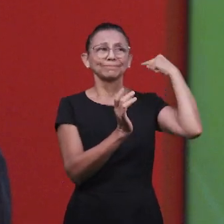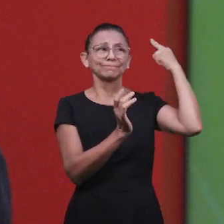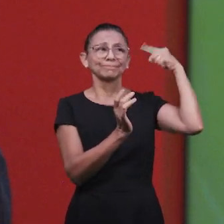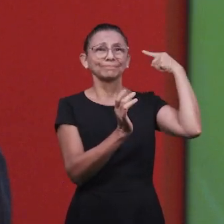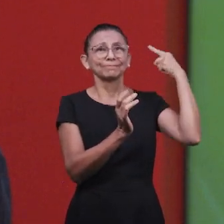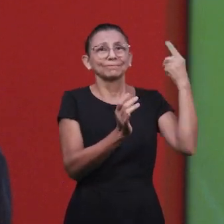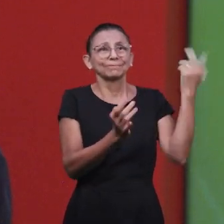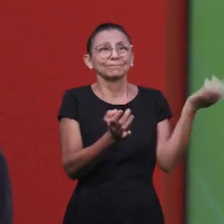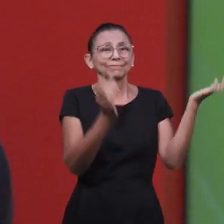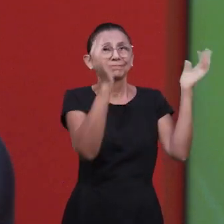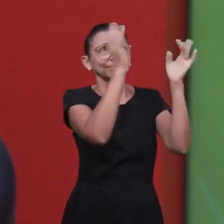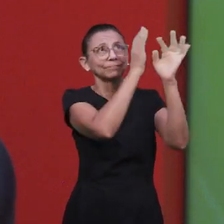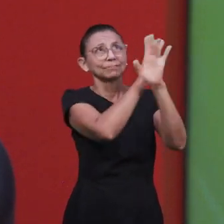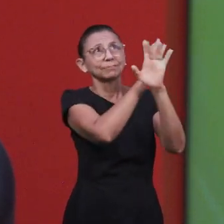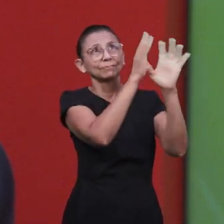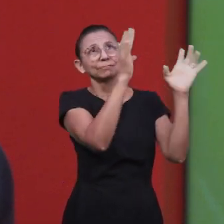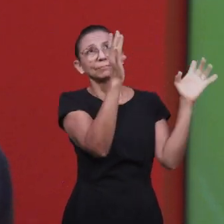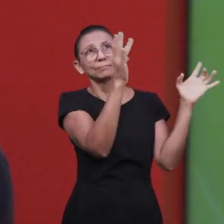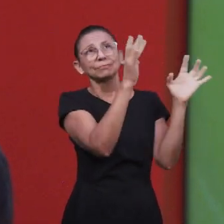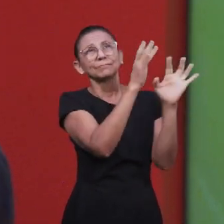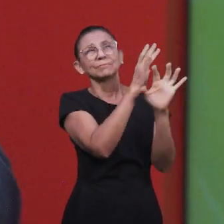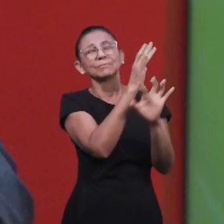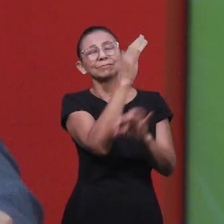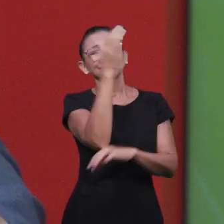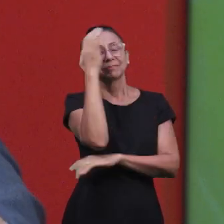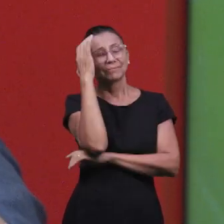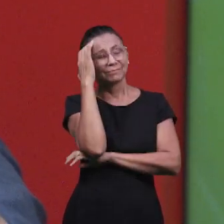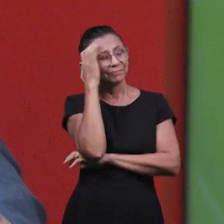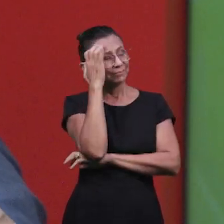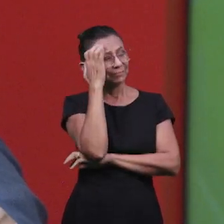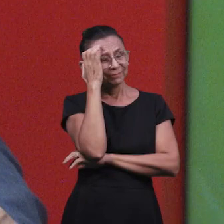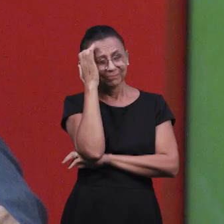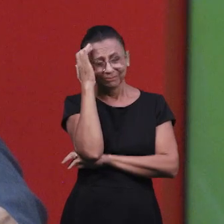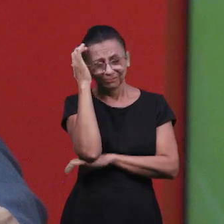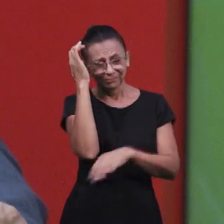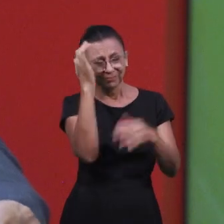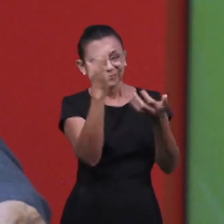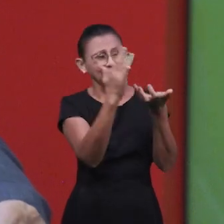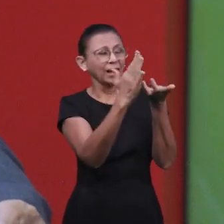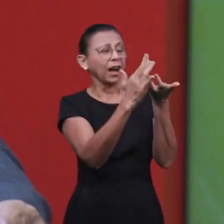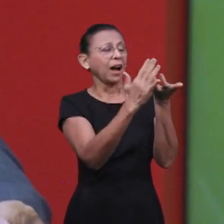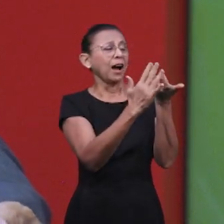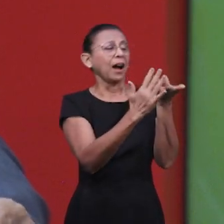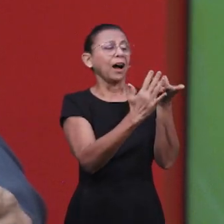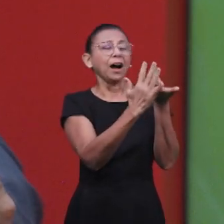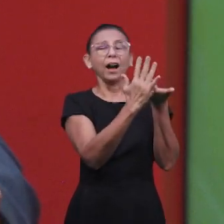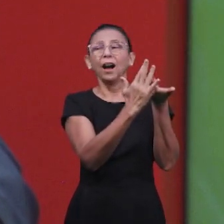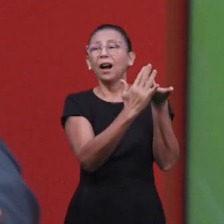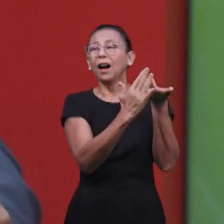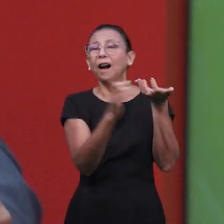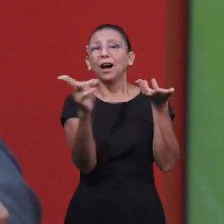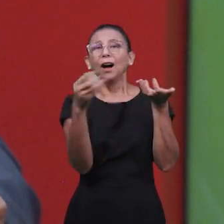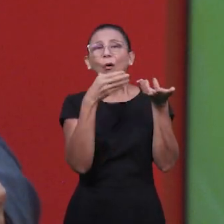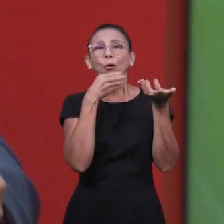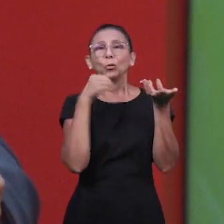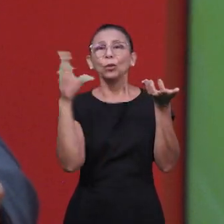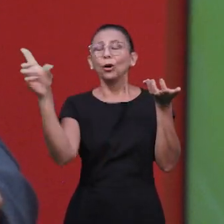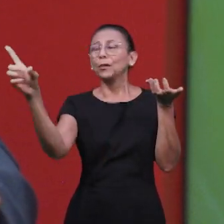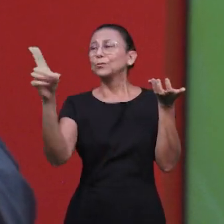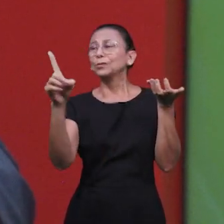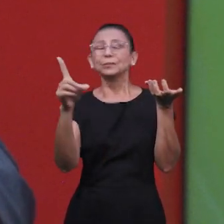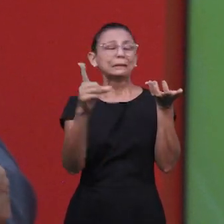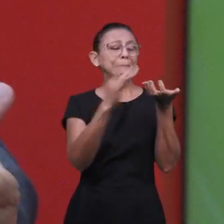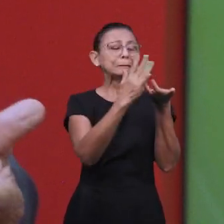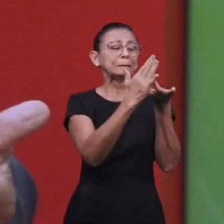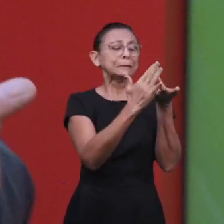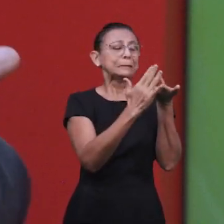loucas, sem azeite, se deram conta tardiamente de que o esposo tinha